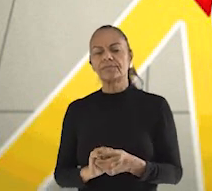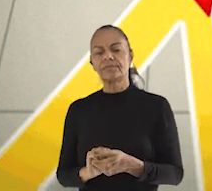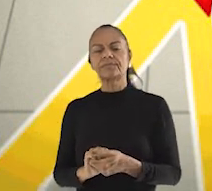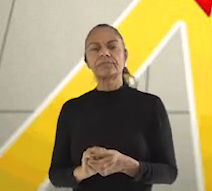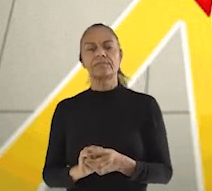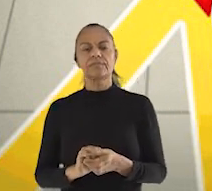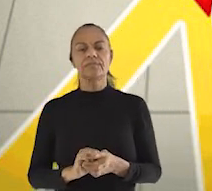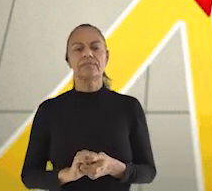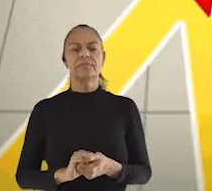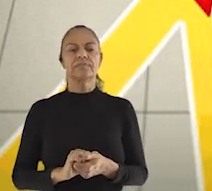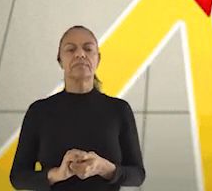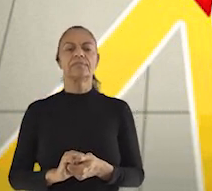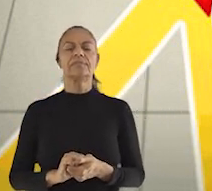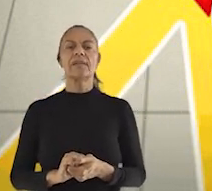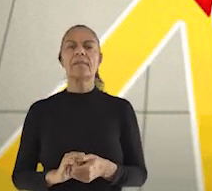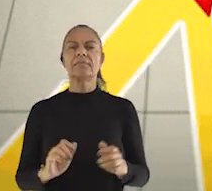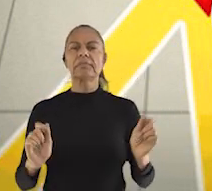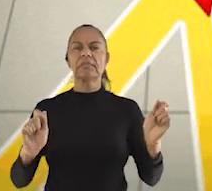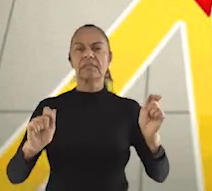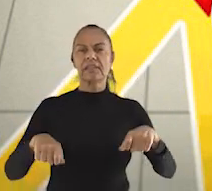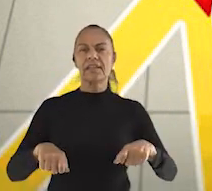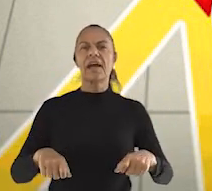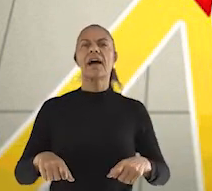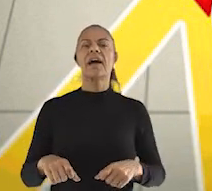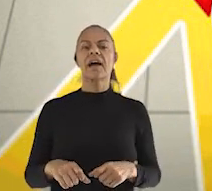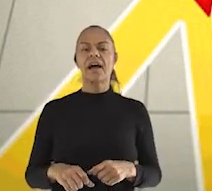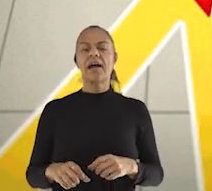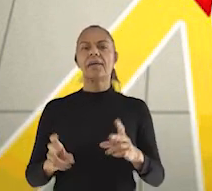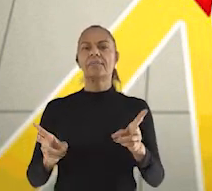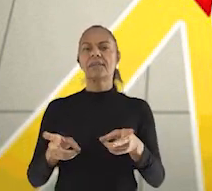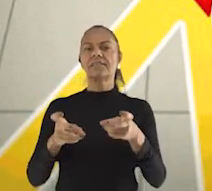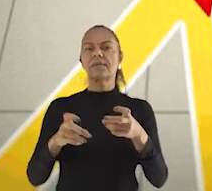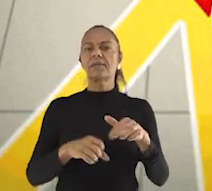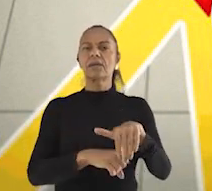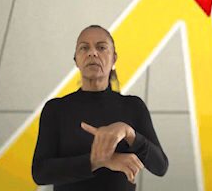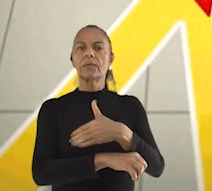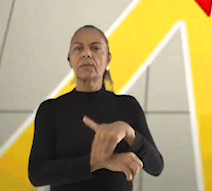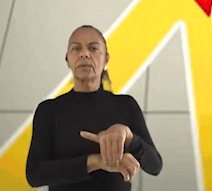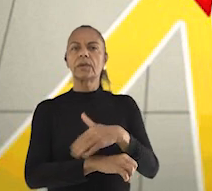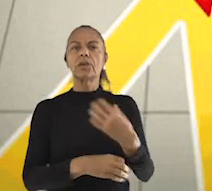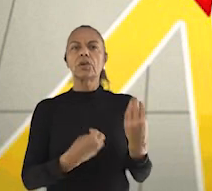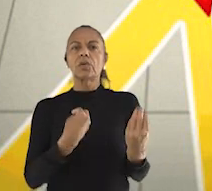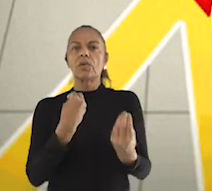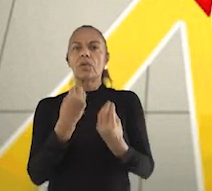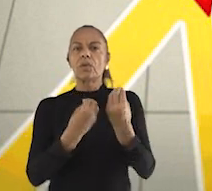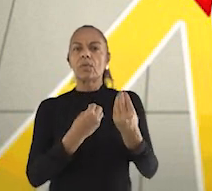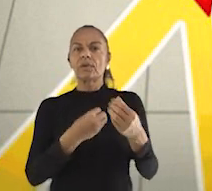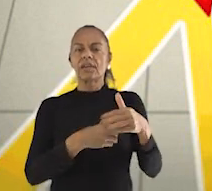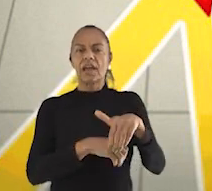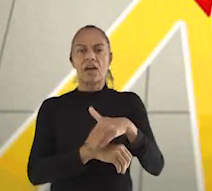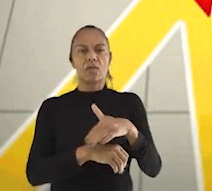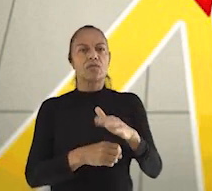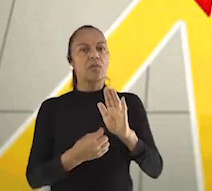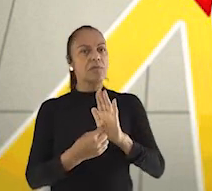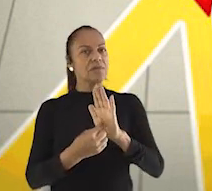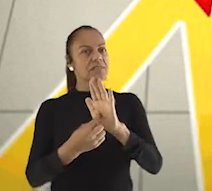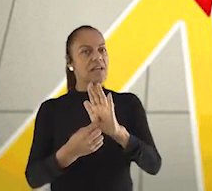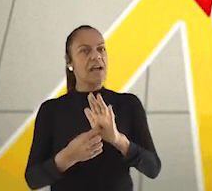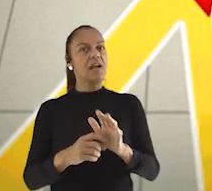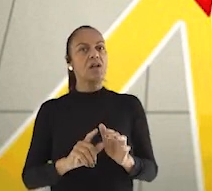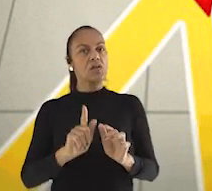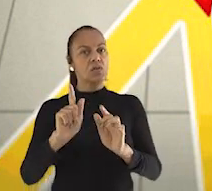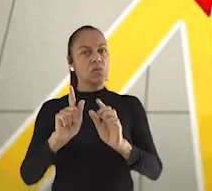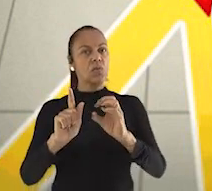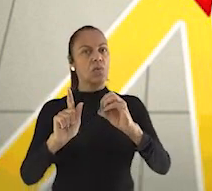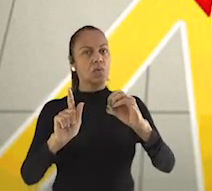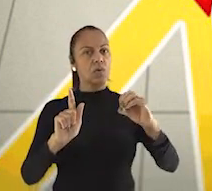Maps e o Google Earth, você pode identificar endereços e até olhar como é a rua. Vou mostrar para